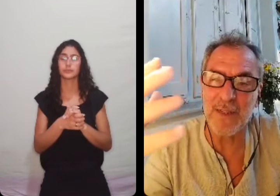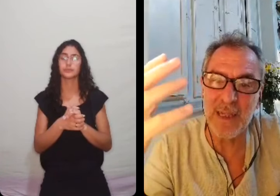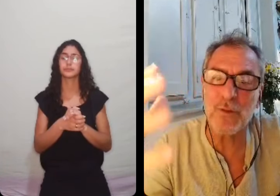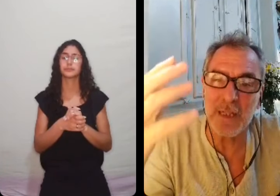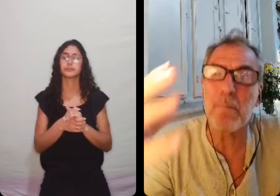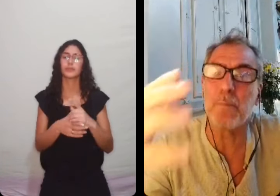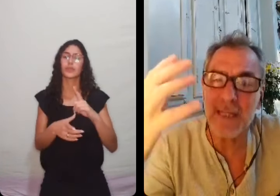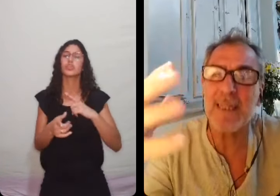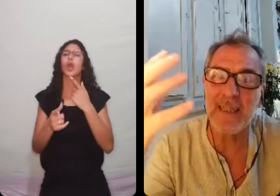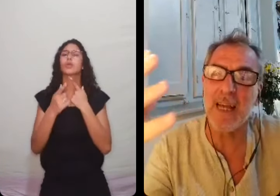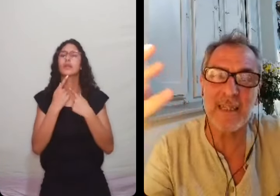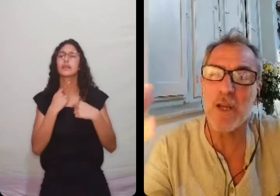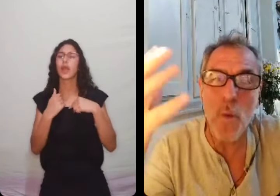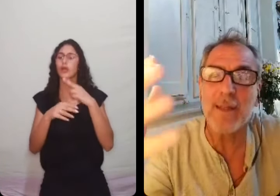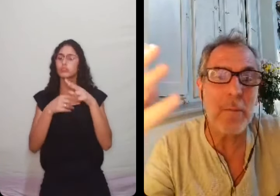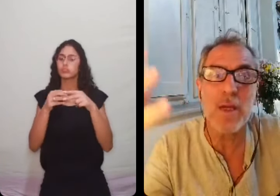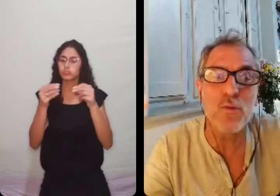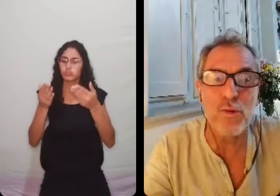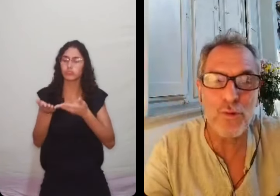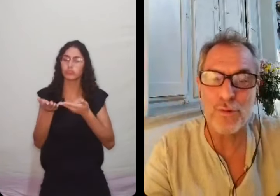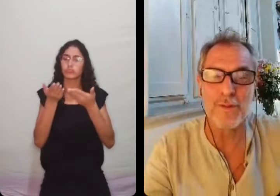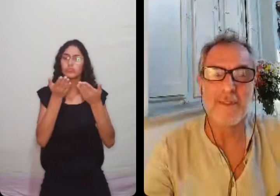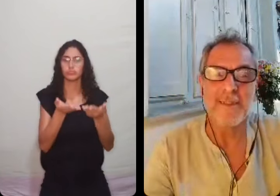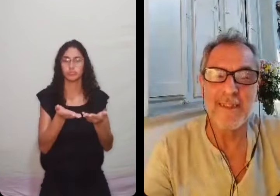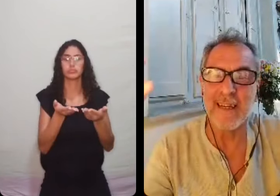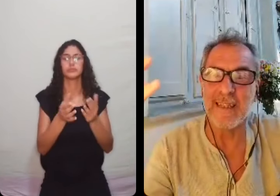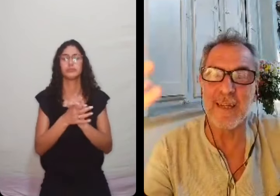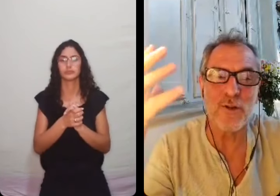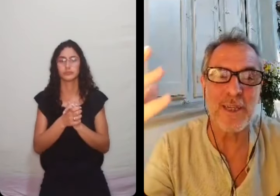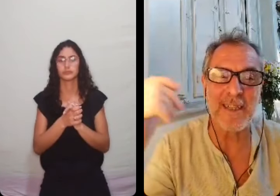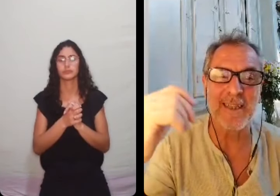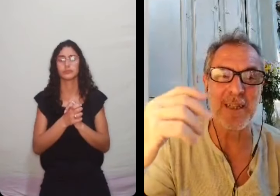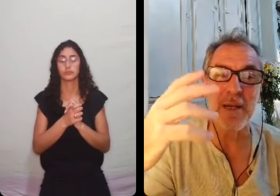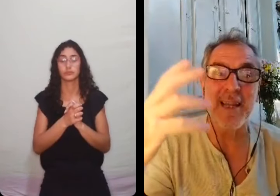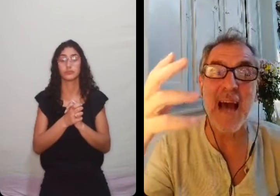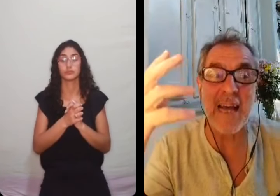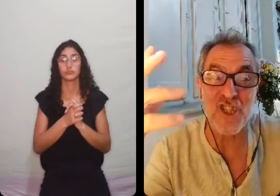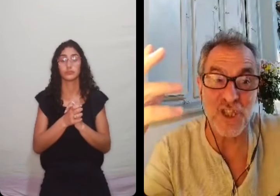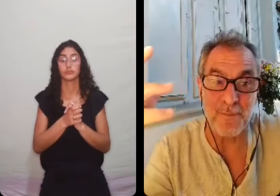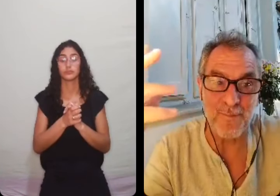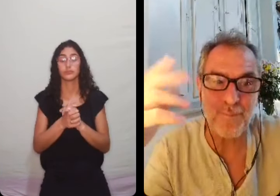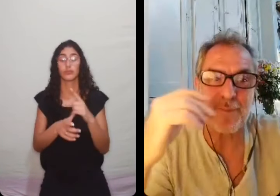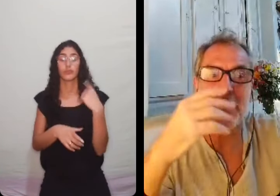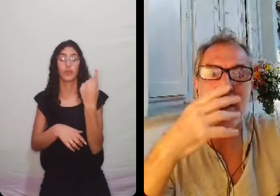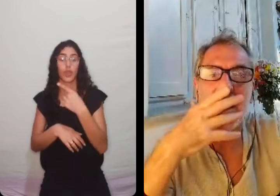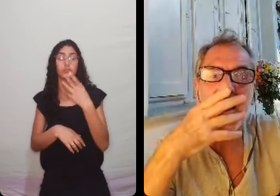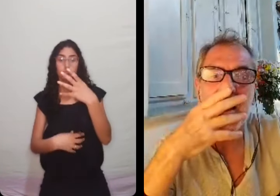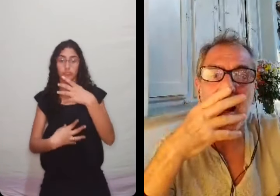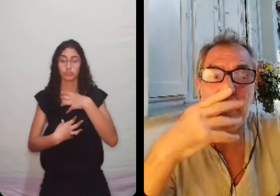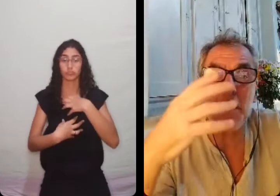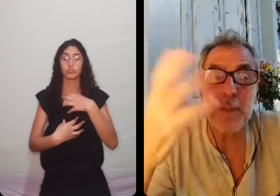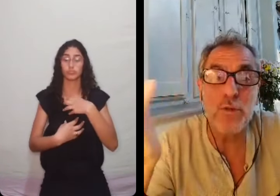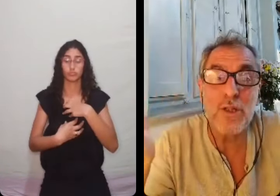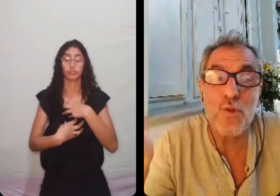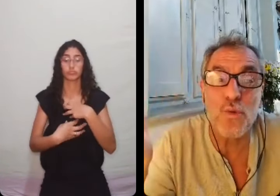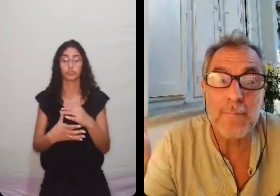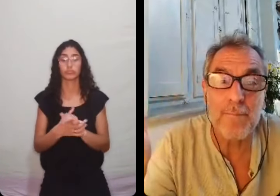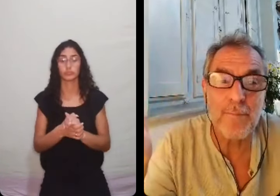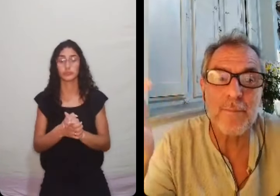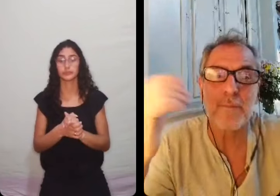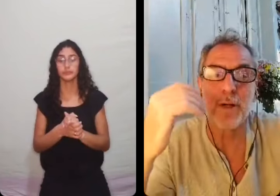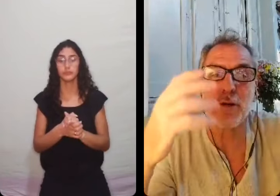E o que fazemos é presentear 50 minutos de nossa sensibilidade. Às vezes pedindo